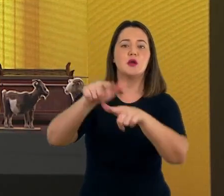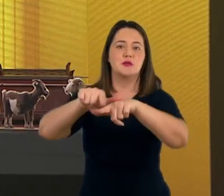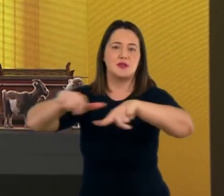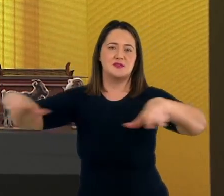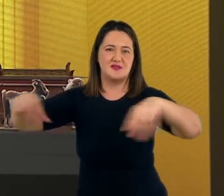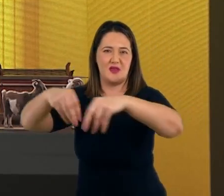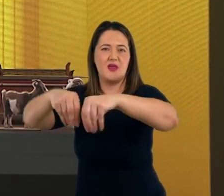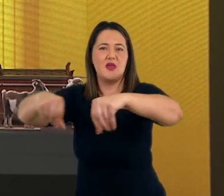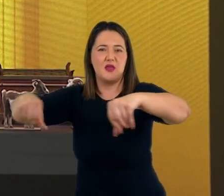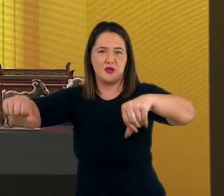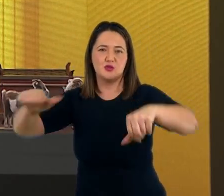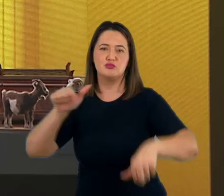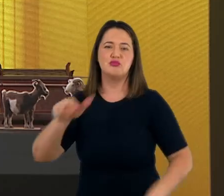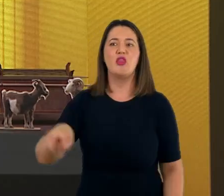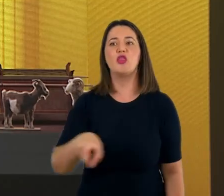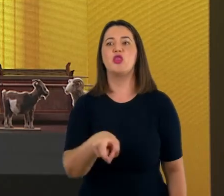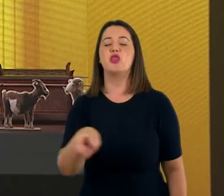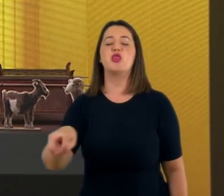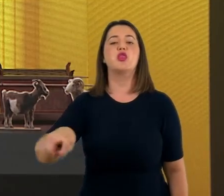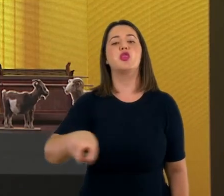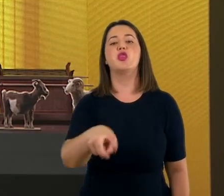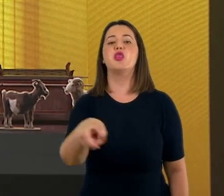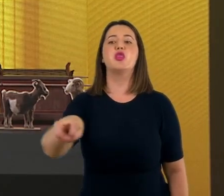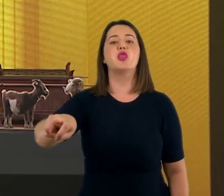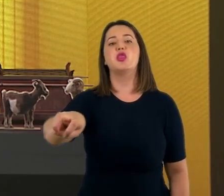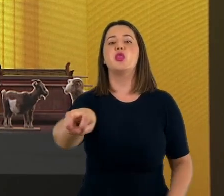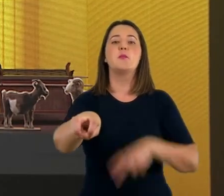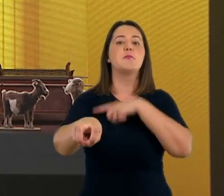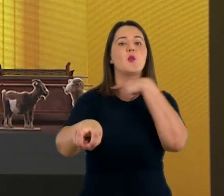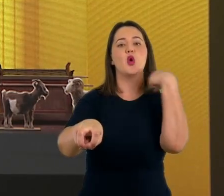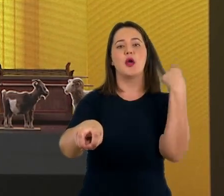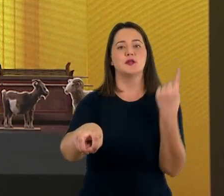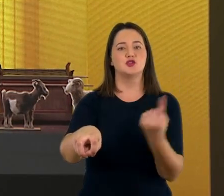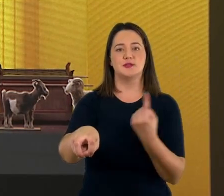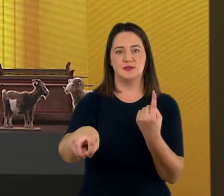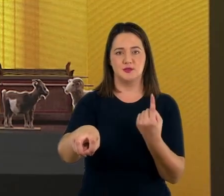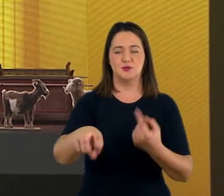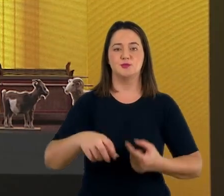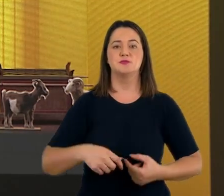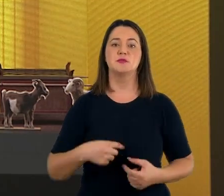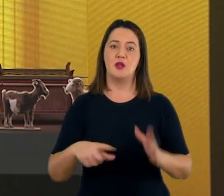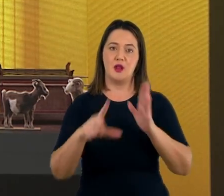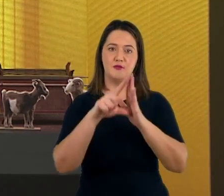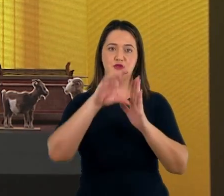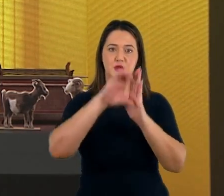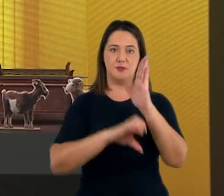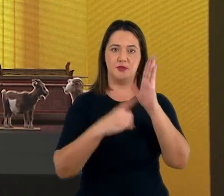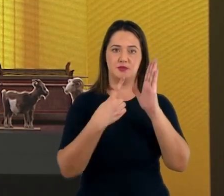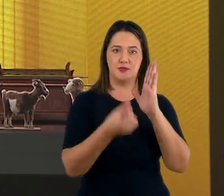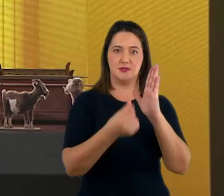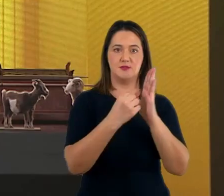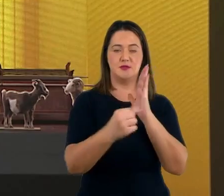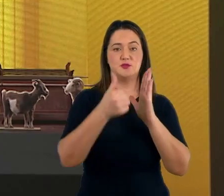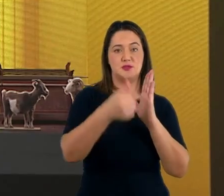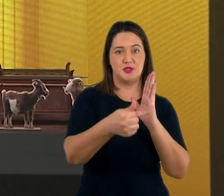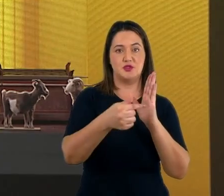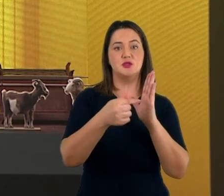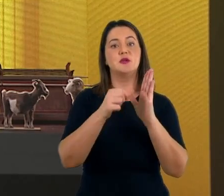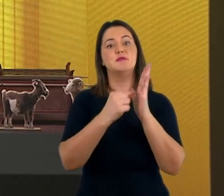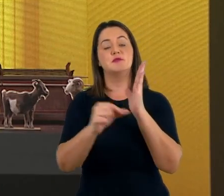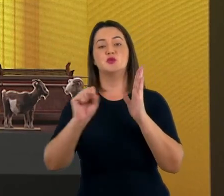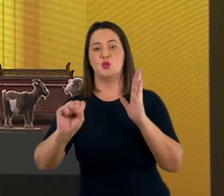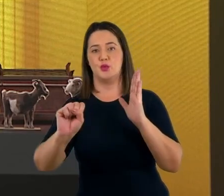o emissário, isto é, aquele que era enviado para morrer no deserto. Você pode ler isso na Bíblia em Levítico, capítulo